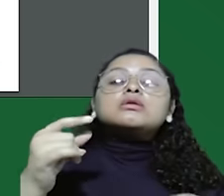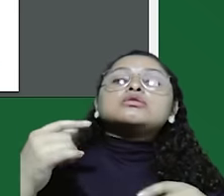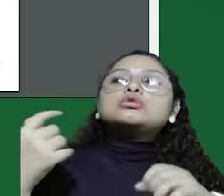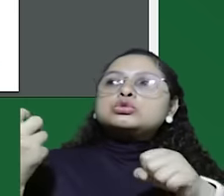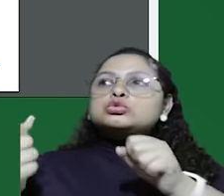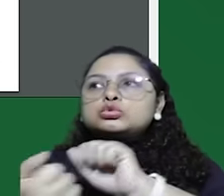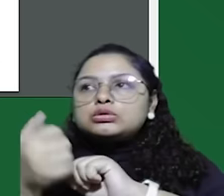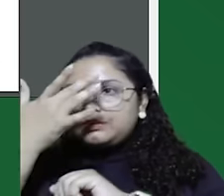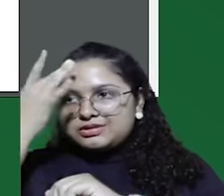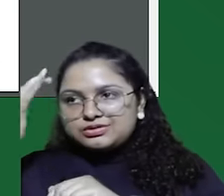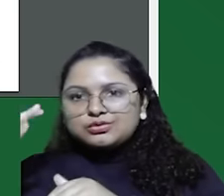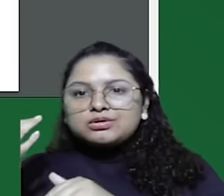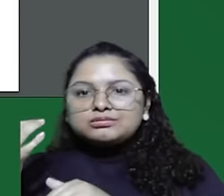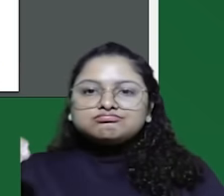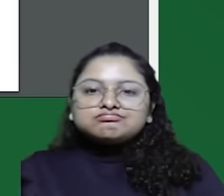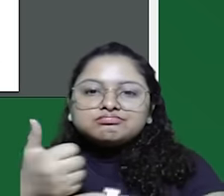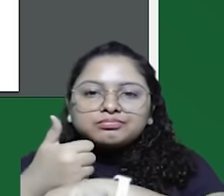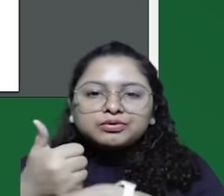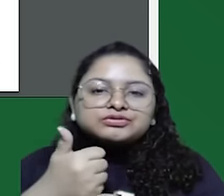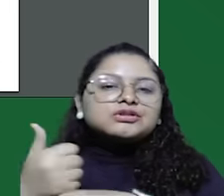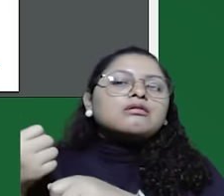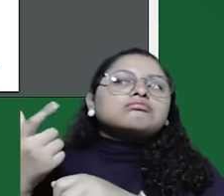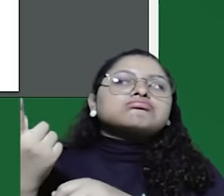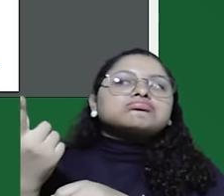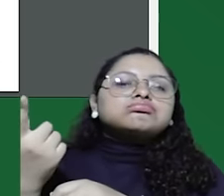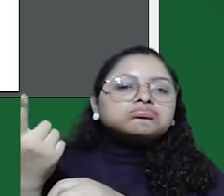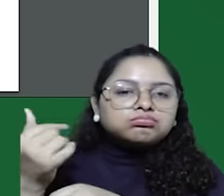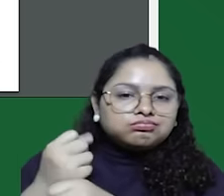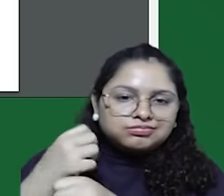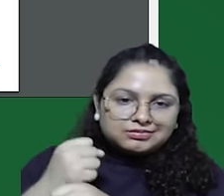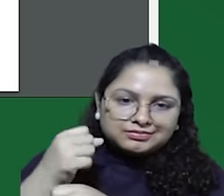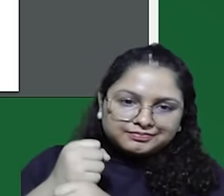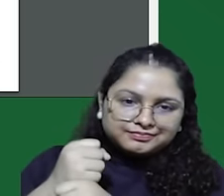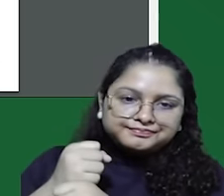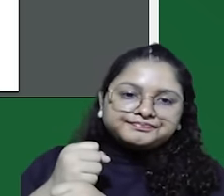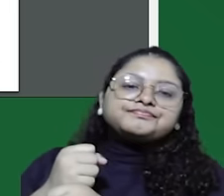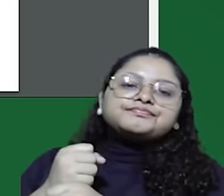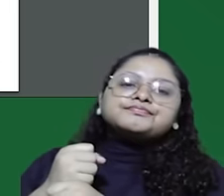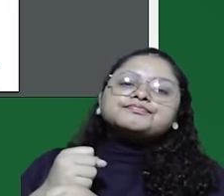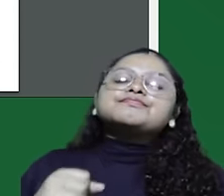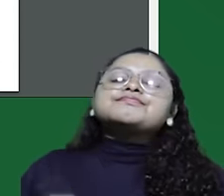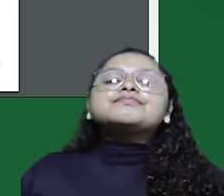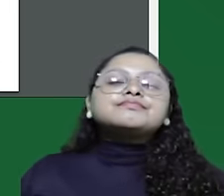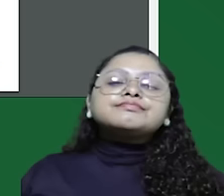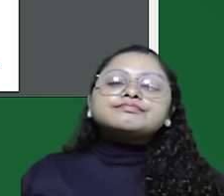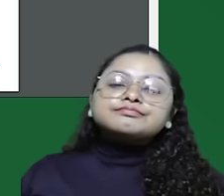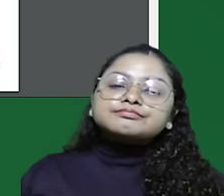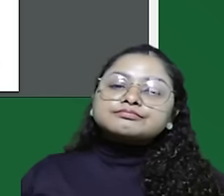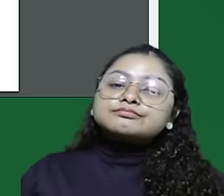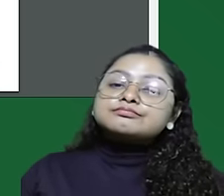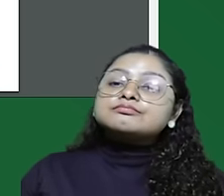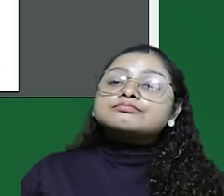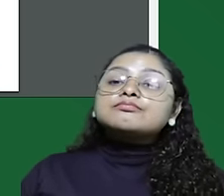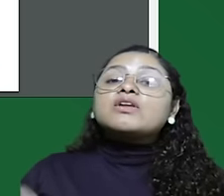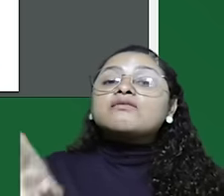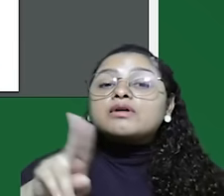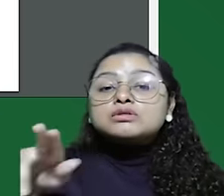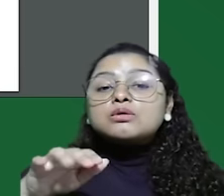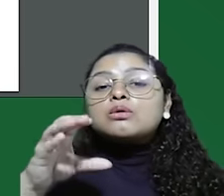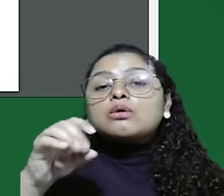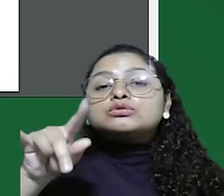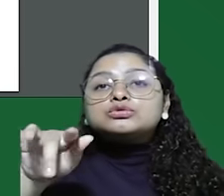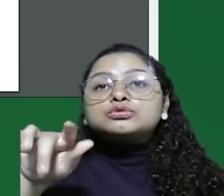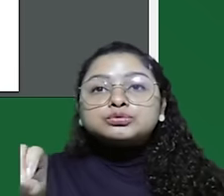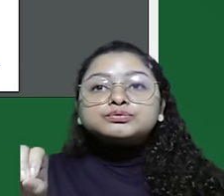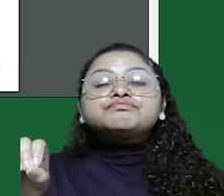ele vai fazer o apontamento quando eu usar determinada cfop que é o código fiscal de operação esse código ele vai referenciar uma